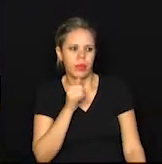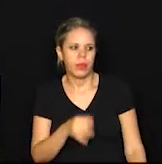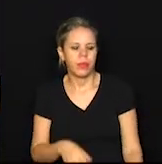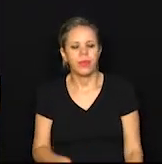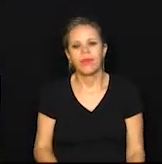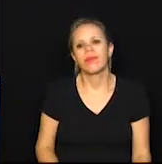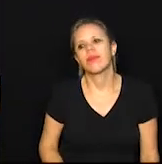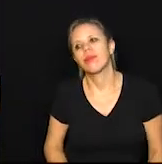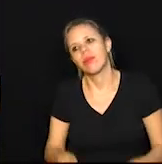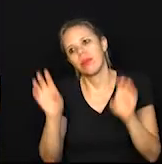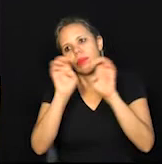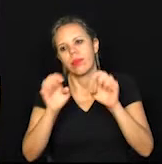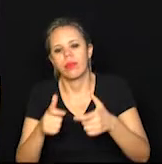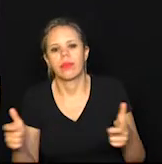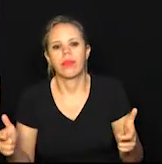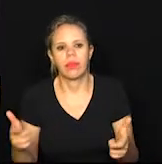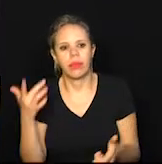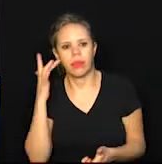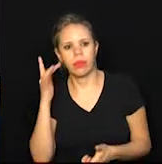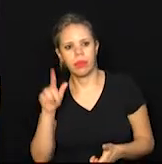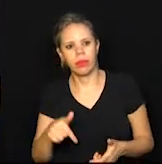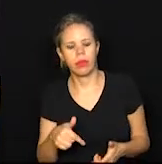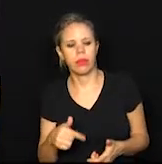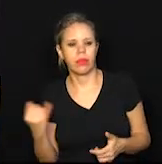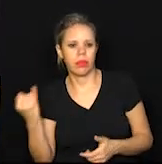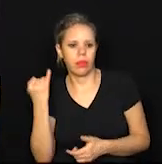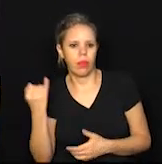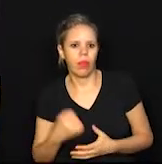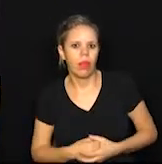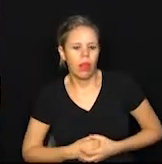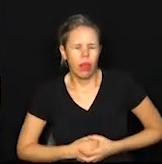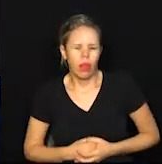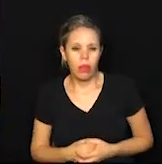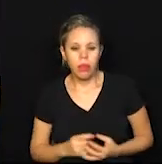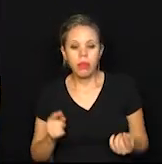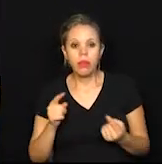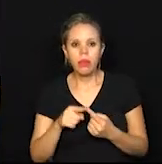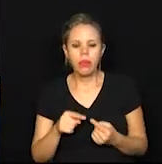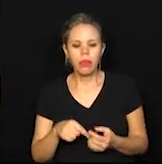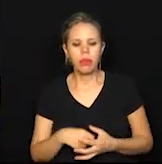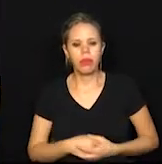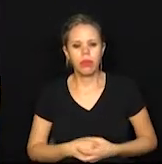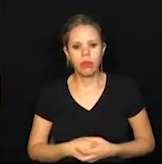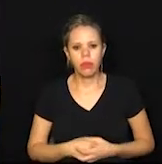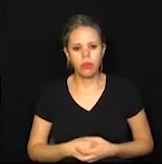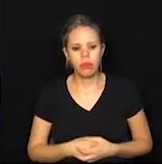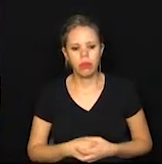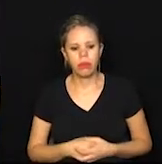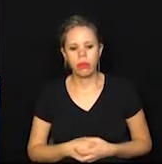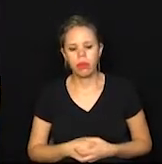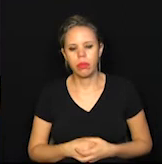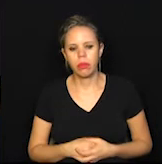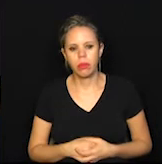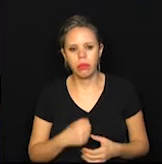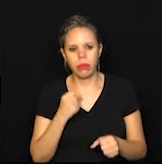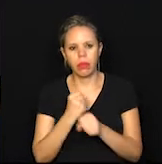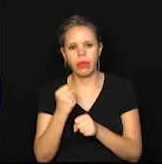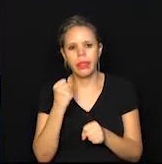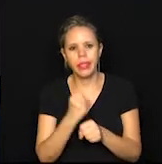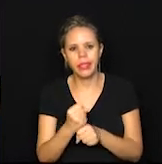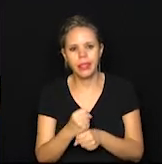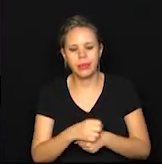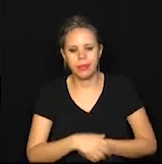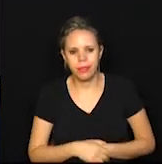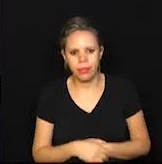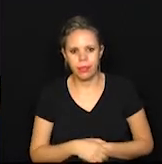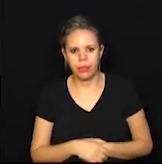maior estrutura, e acho que isso daí é de grande valia. Nesse sentido, até mesmo nessa construção, está